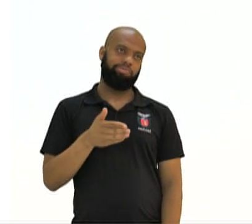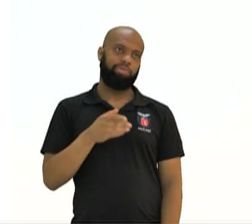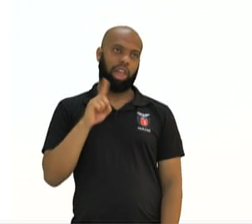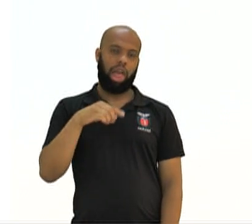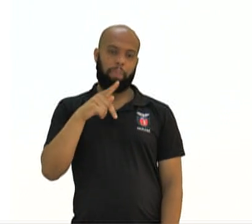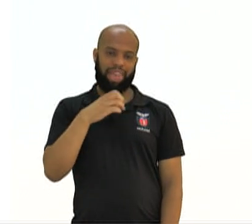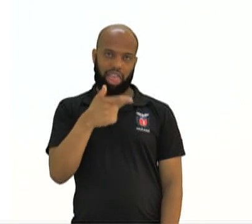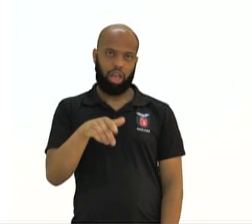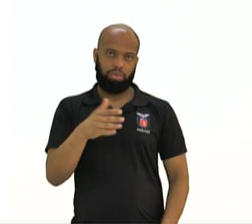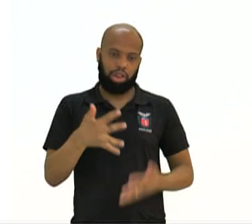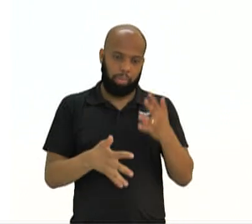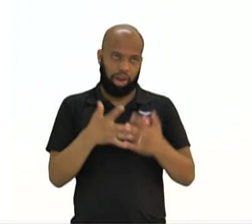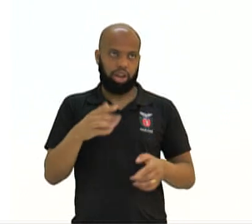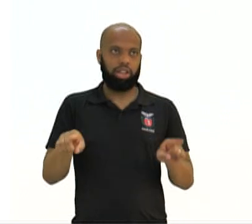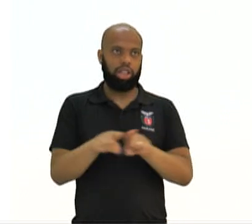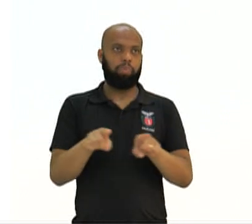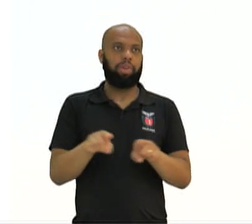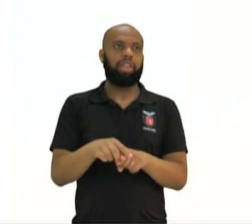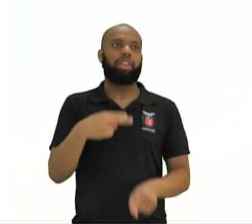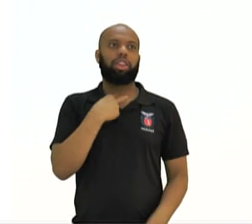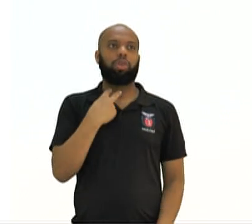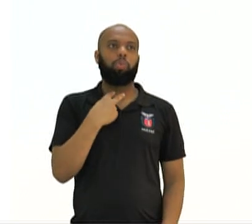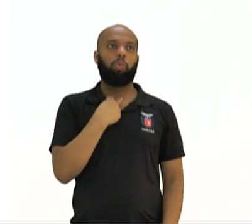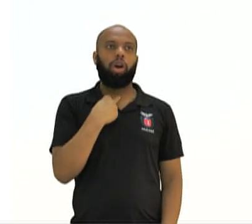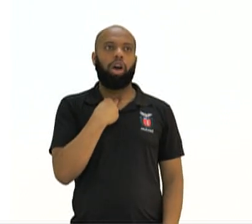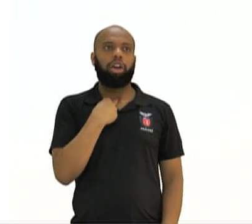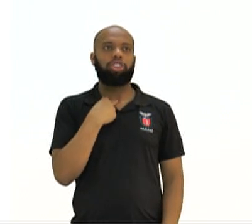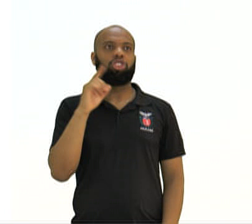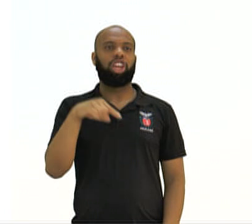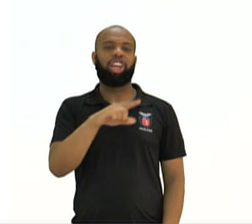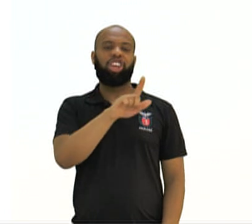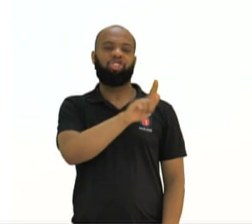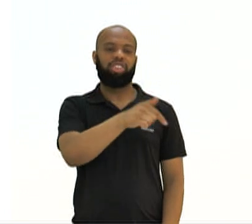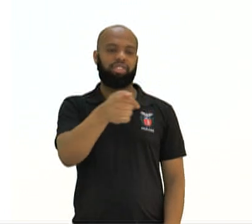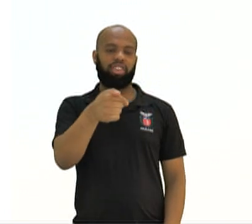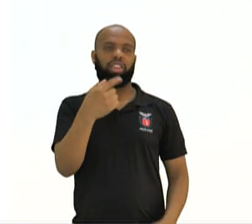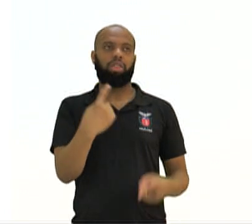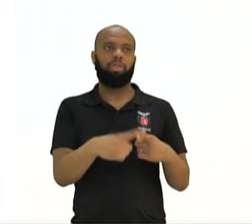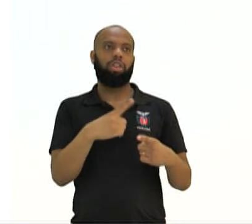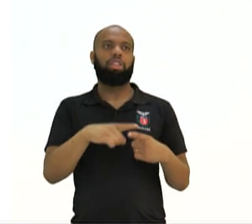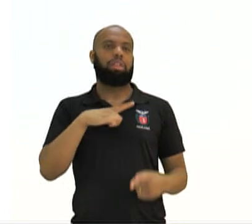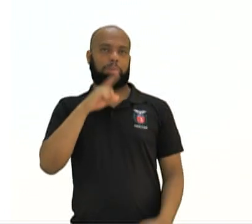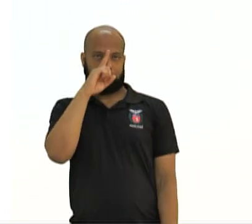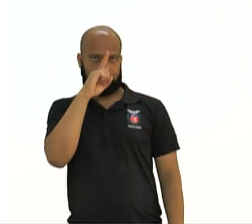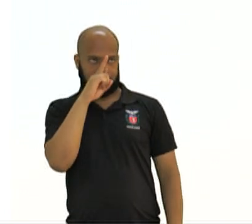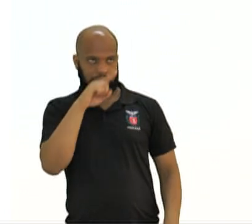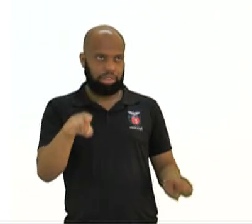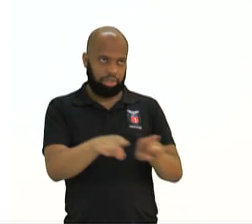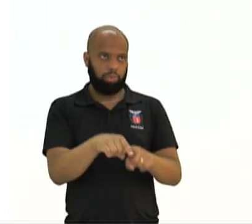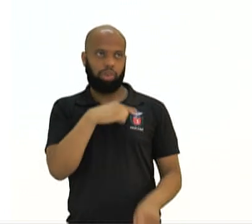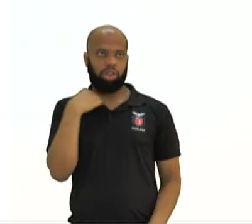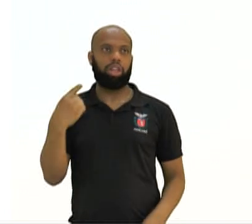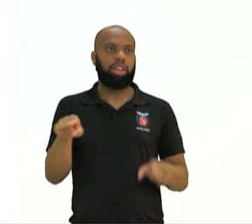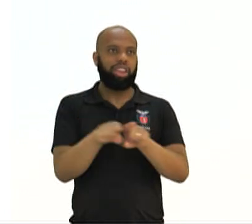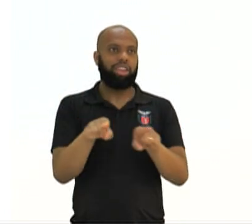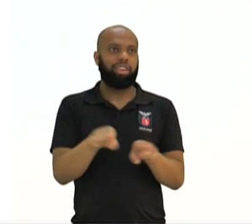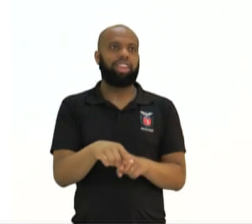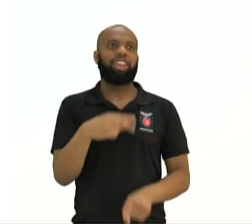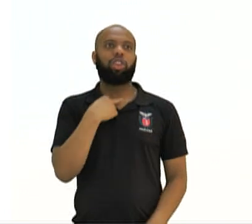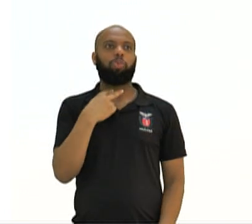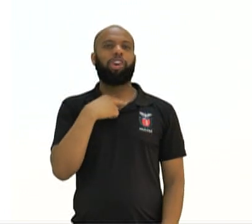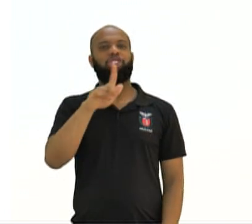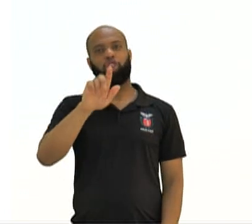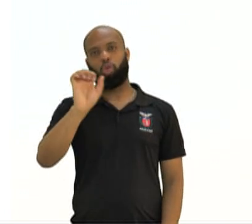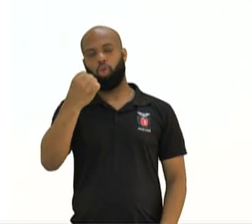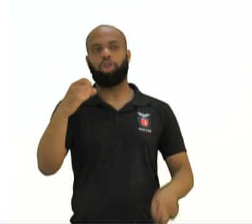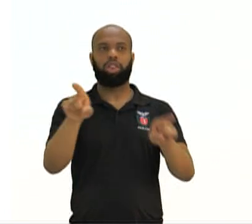que é o peão. Ele não pode vir aqui na casa G7 porque ele ficaria ameaçado também. E ele não pode vir aqui até a casa